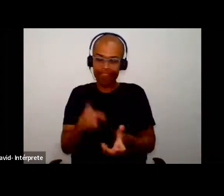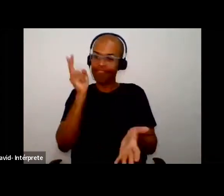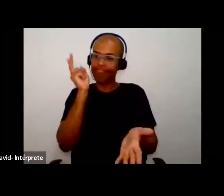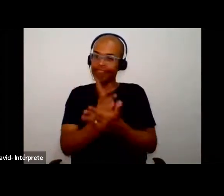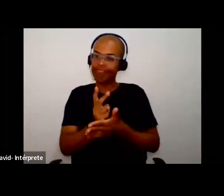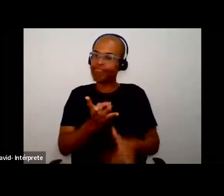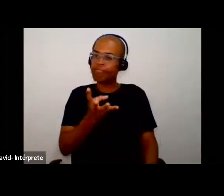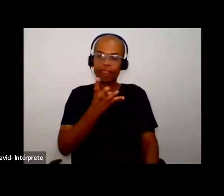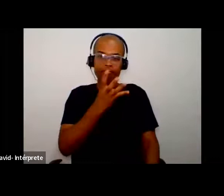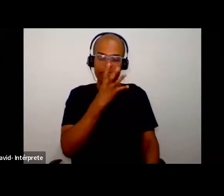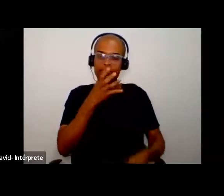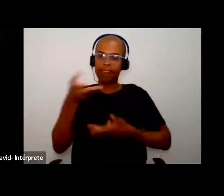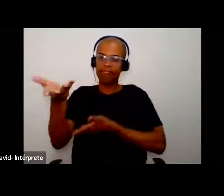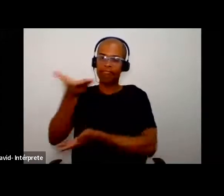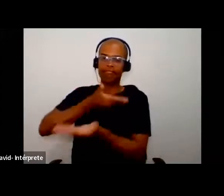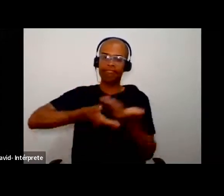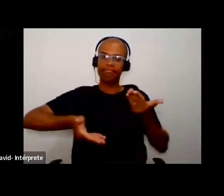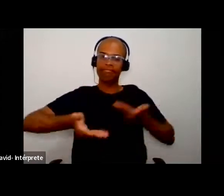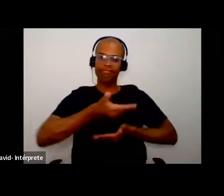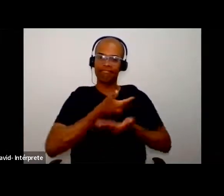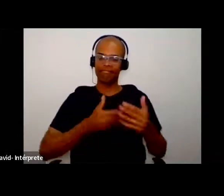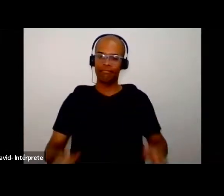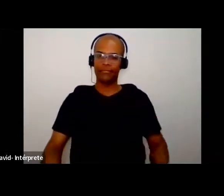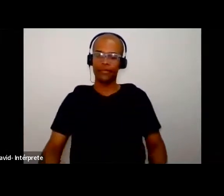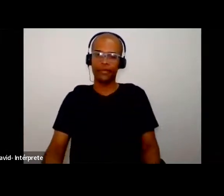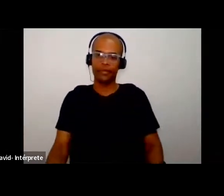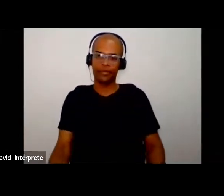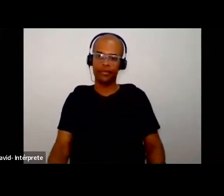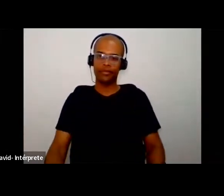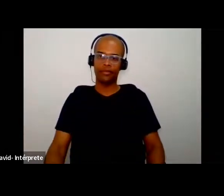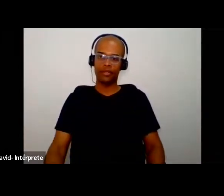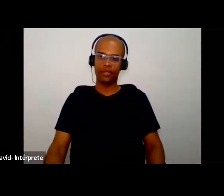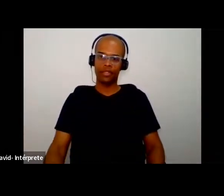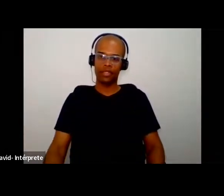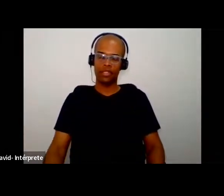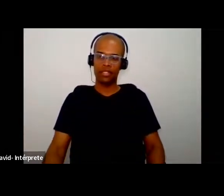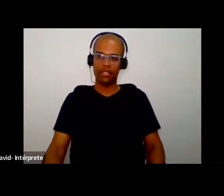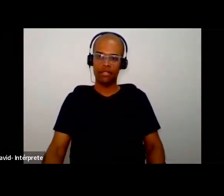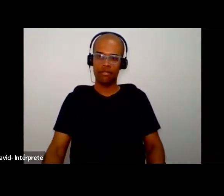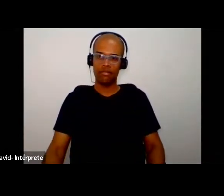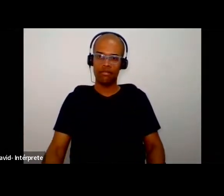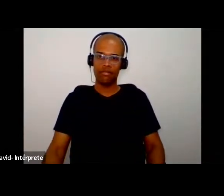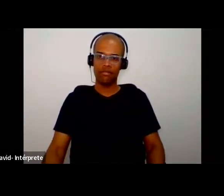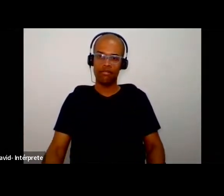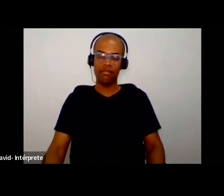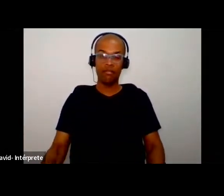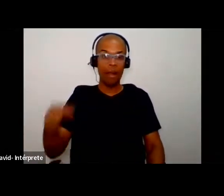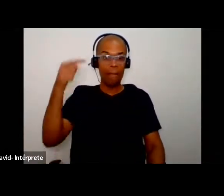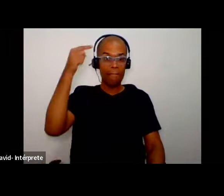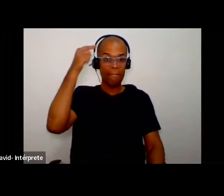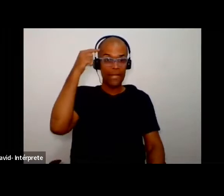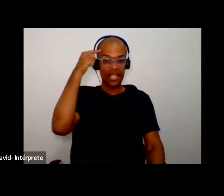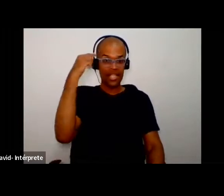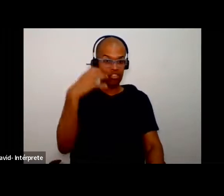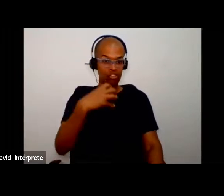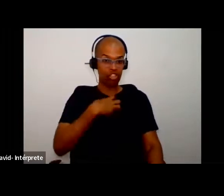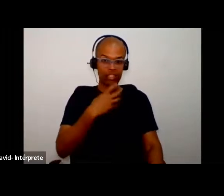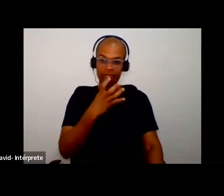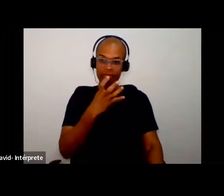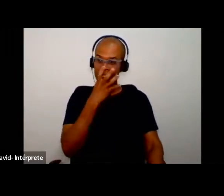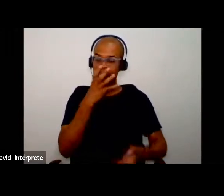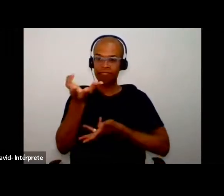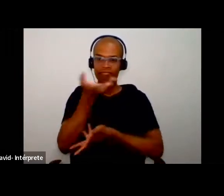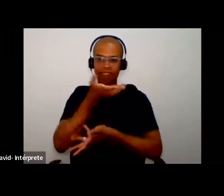indignados colaborativamente. E para pensar nessa nossa indignação